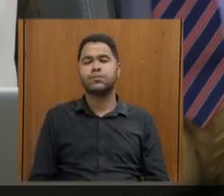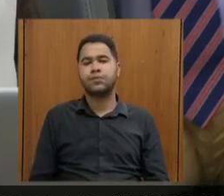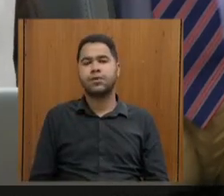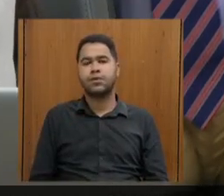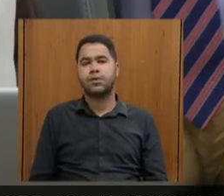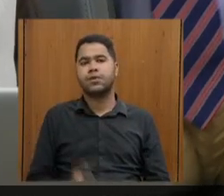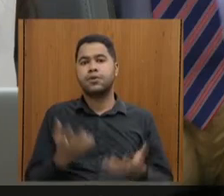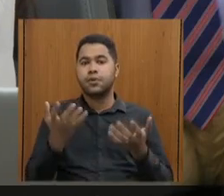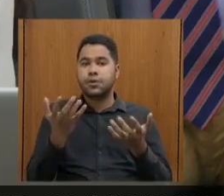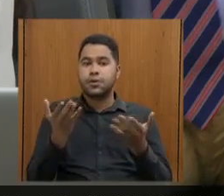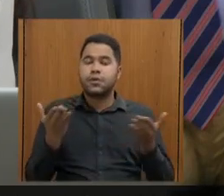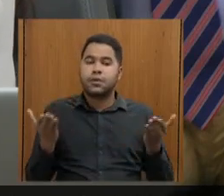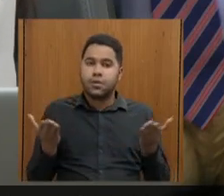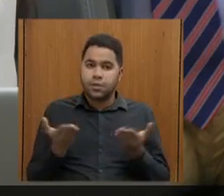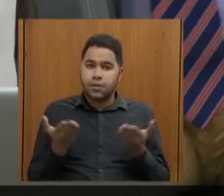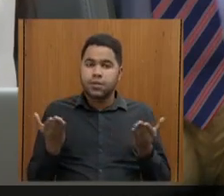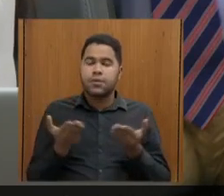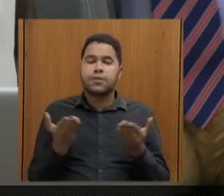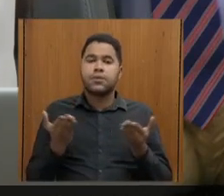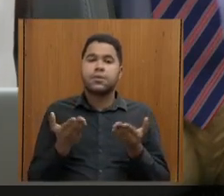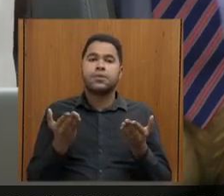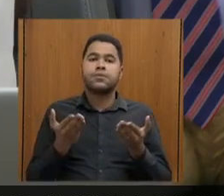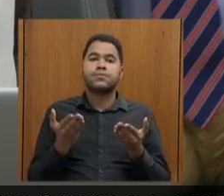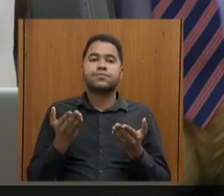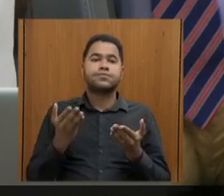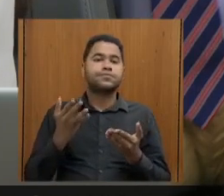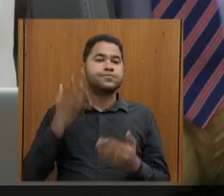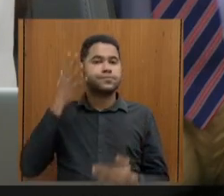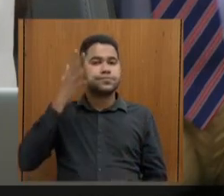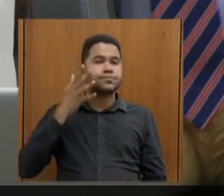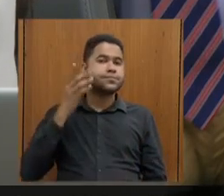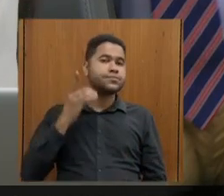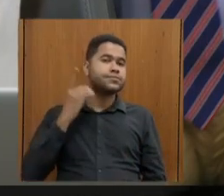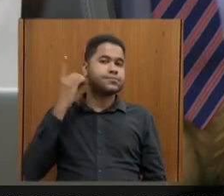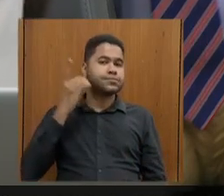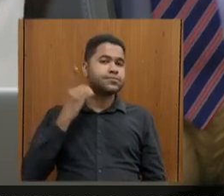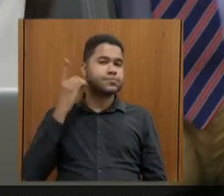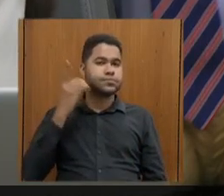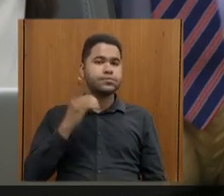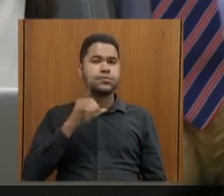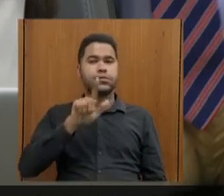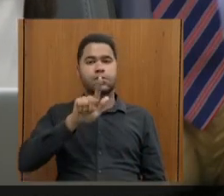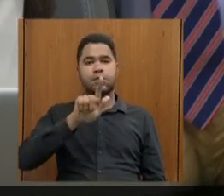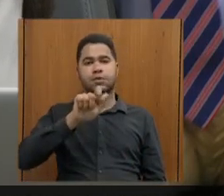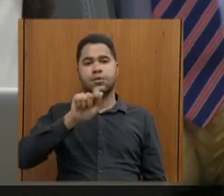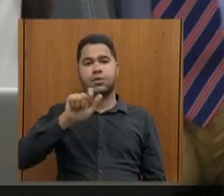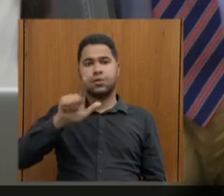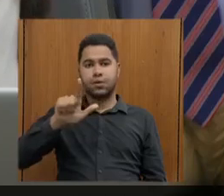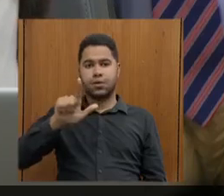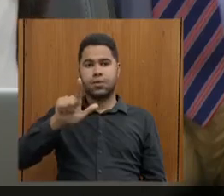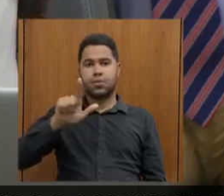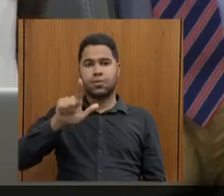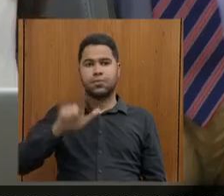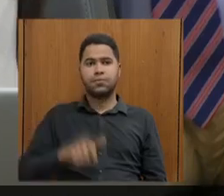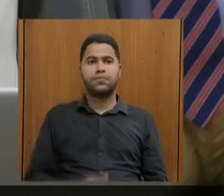quero agora dar a palavra ao Deputado dorgao Andrada